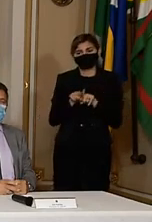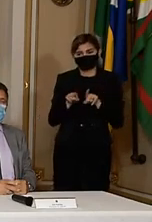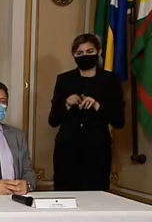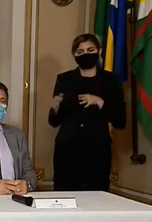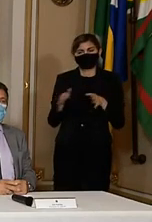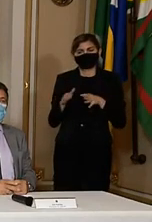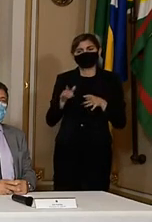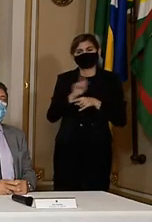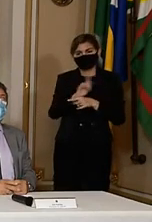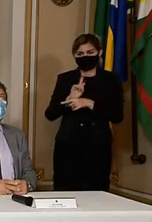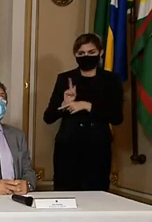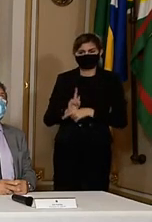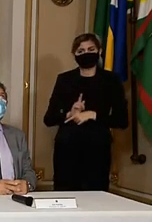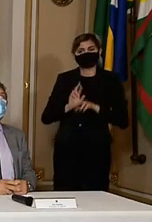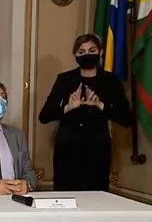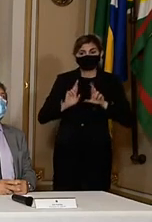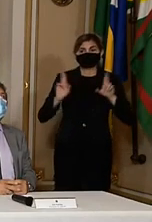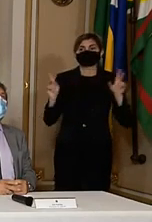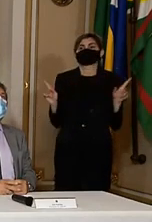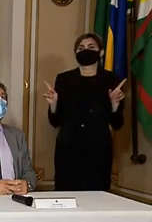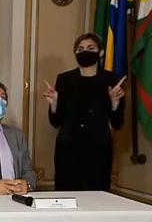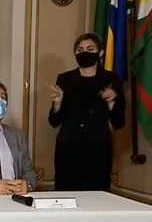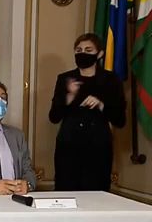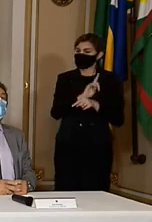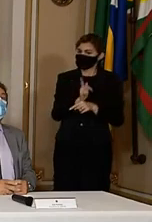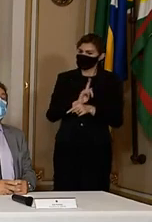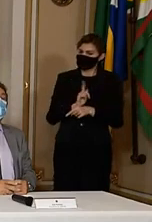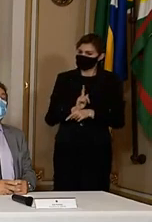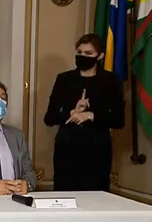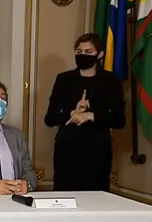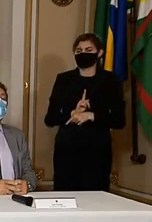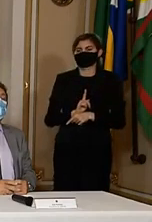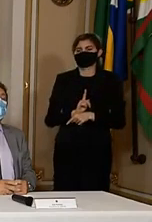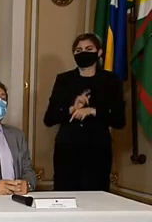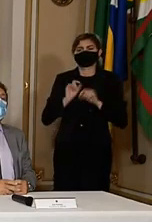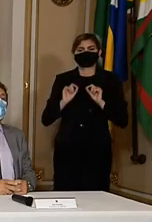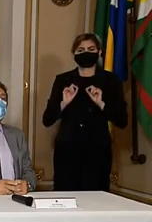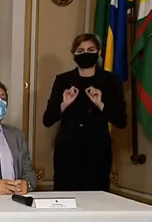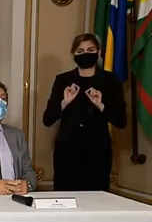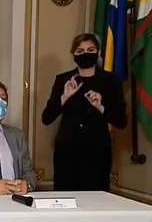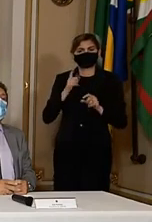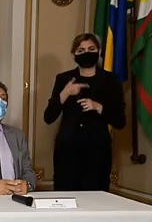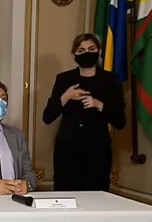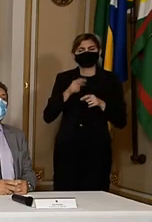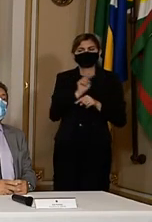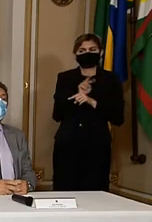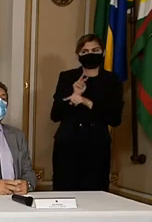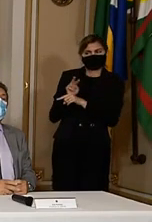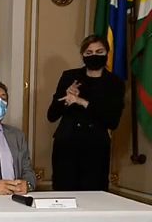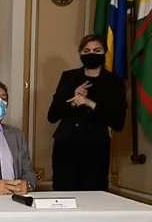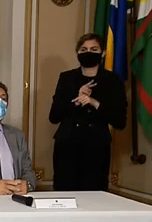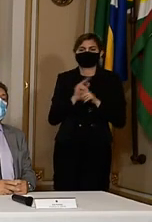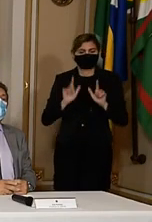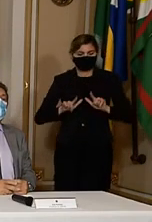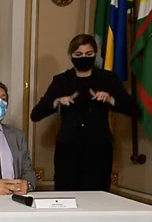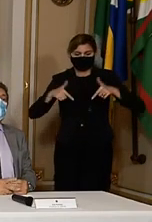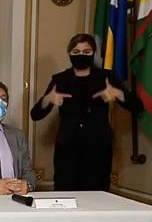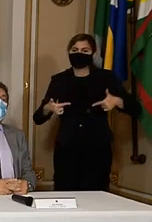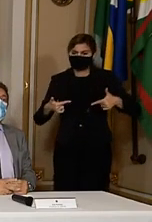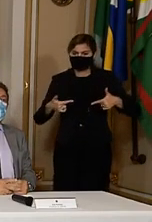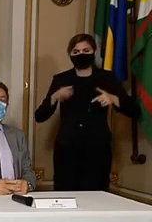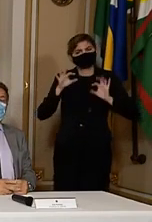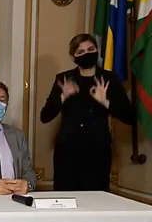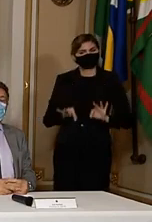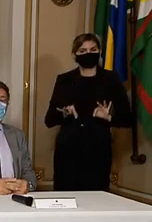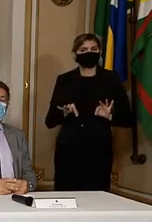mesmo tempo que haja uma gestão diferenciada uma gestão que se espelha em ações que